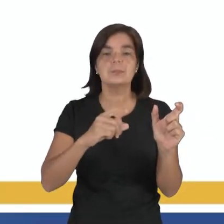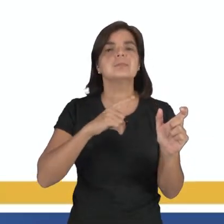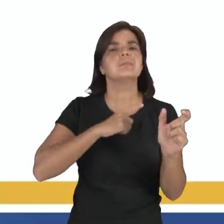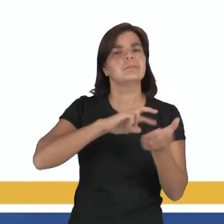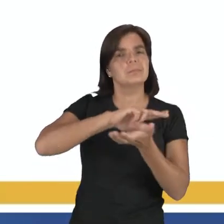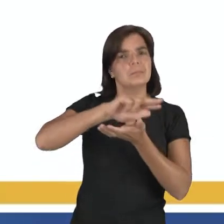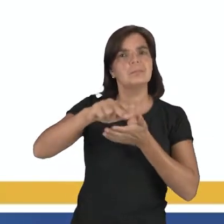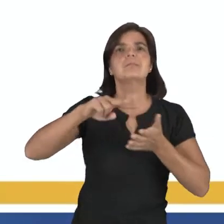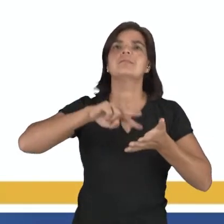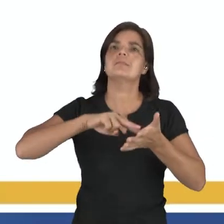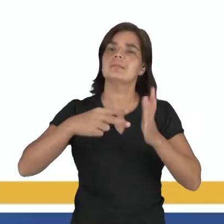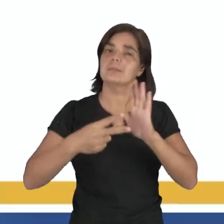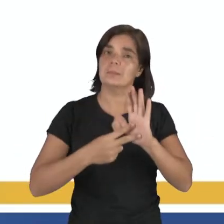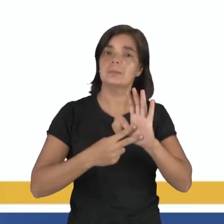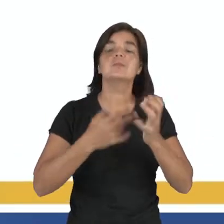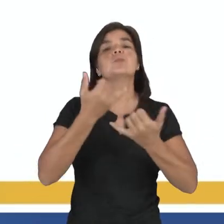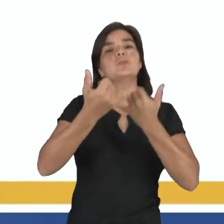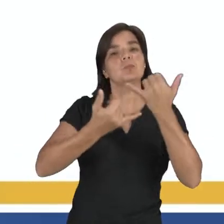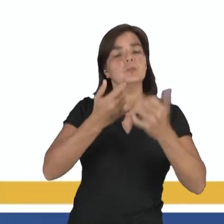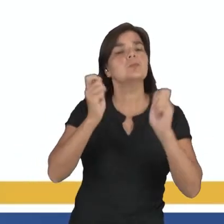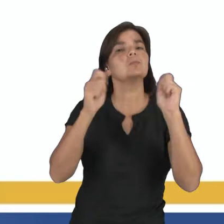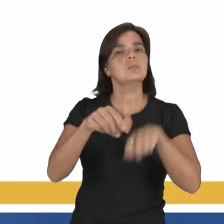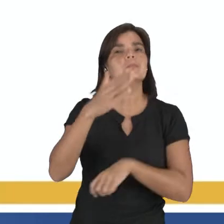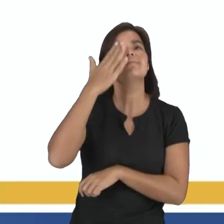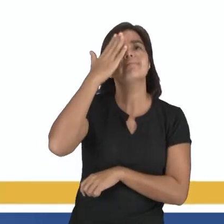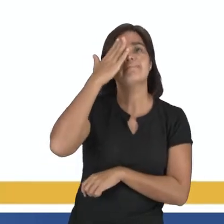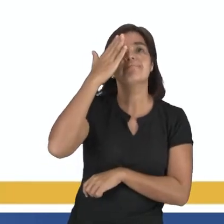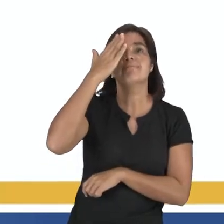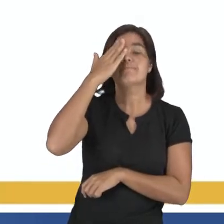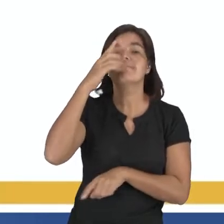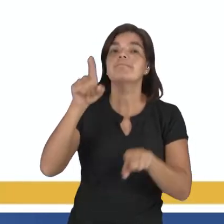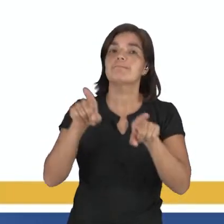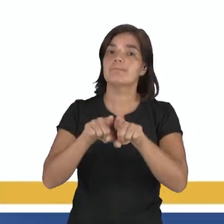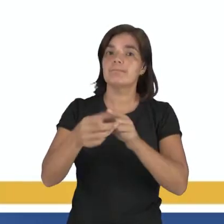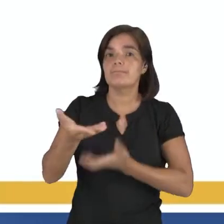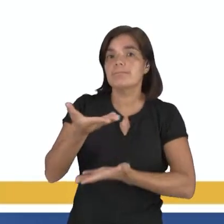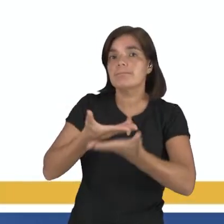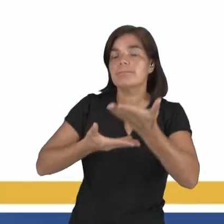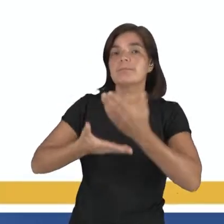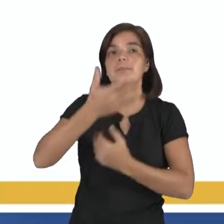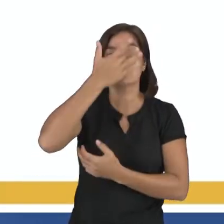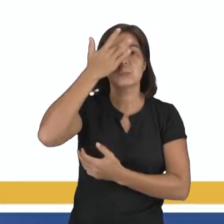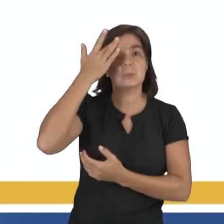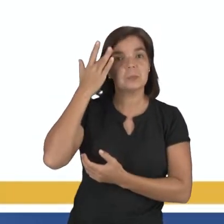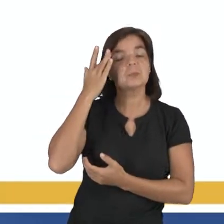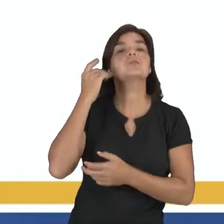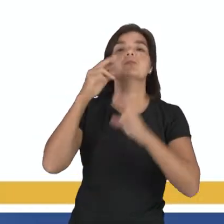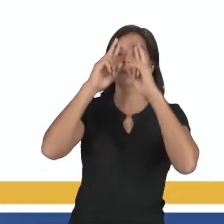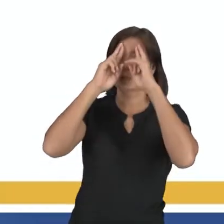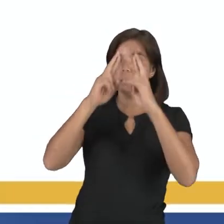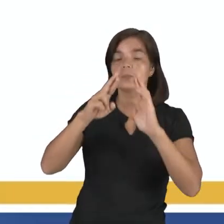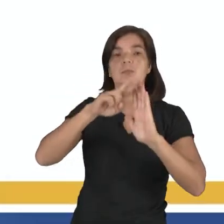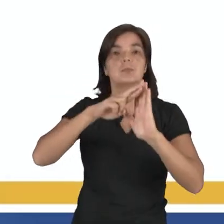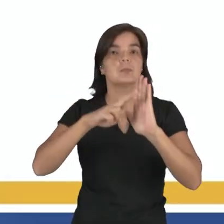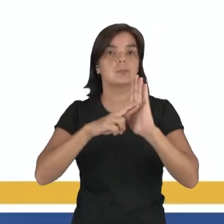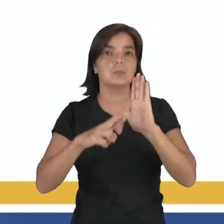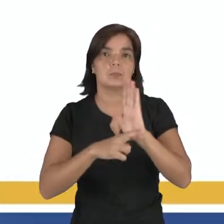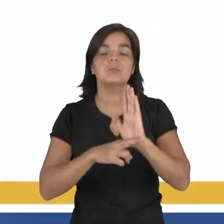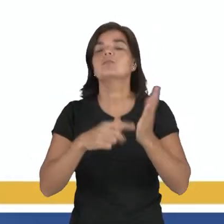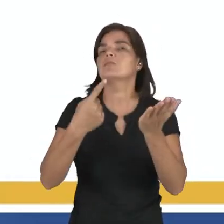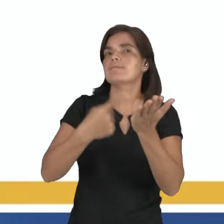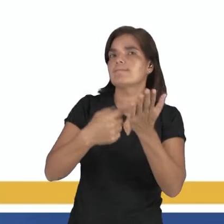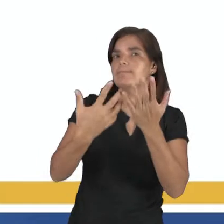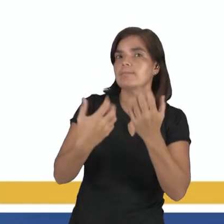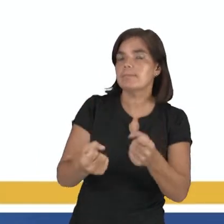diversos significados. O jogo pode ser compreendido como uma ação efetiva entre várias pessoas que respeitam regras e estabelecem